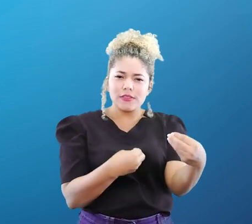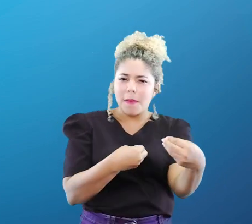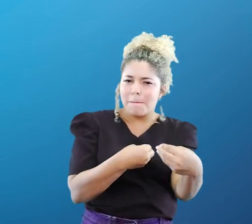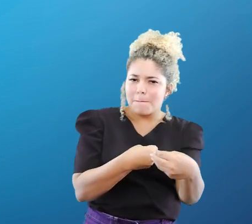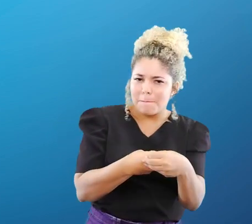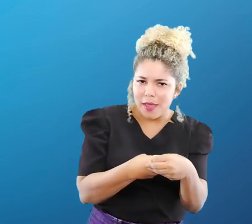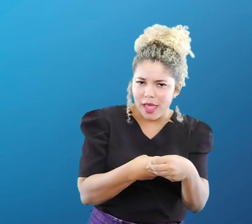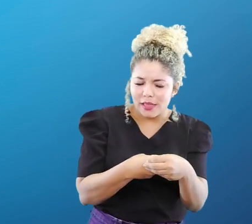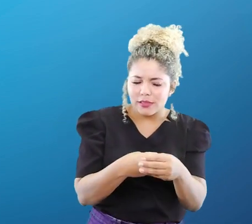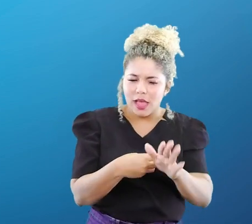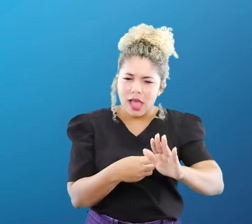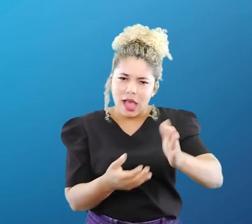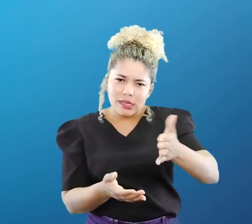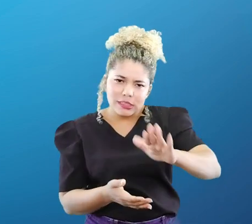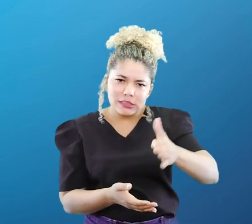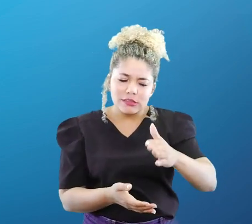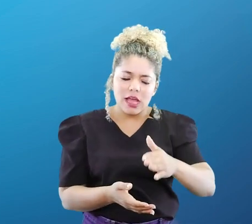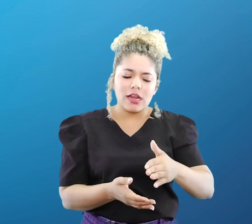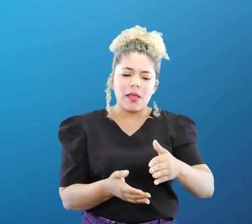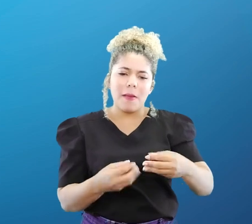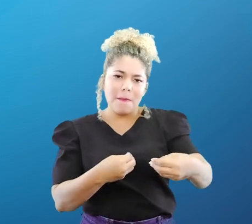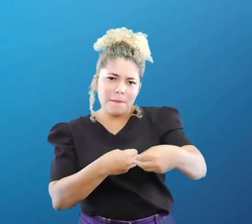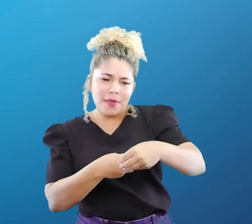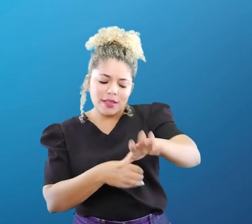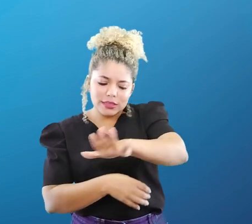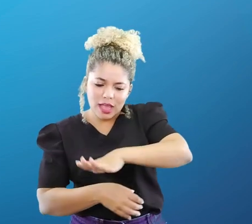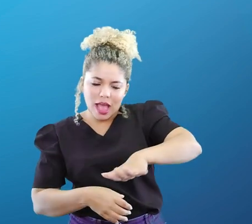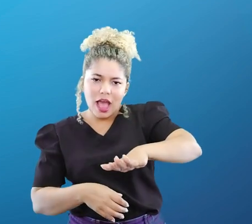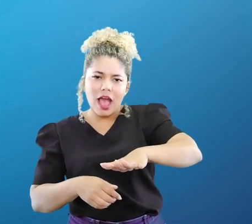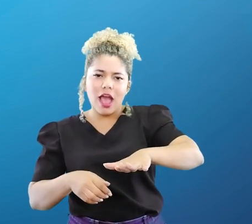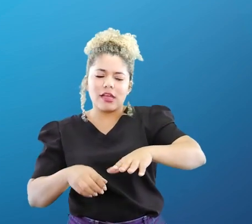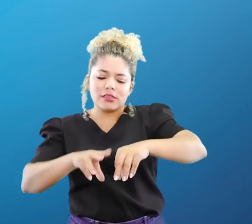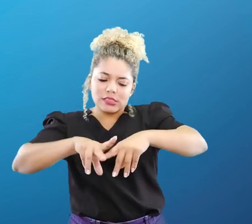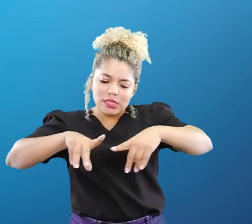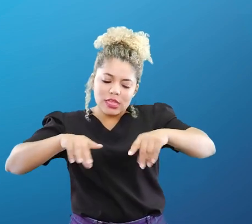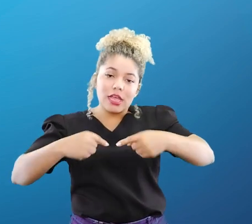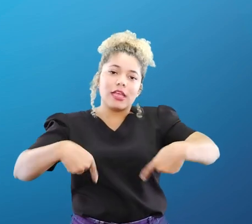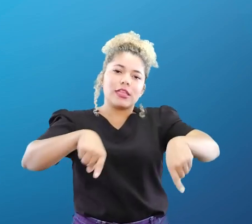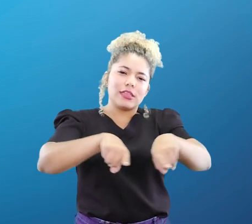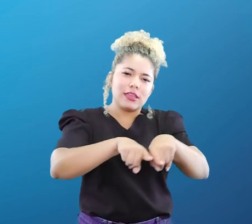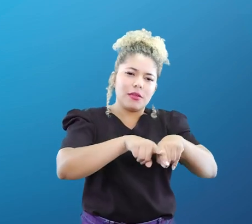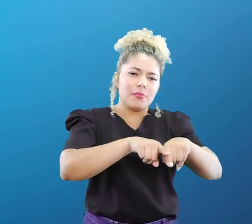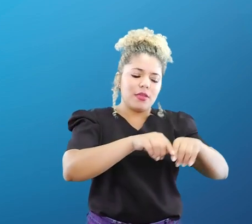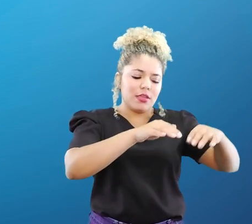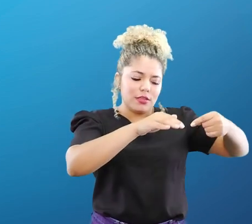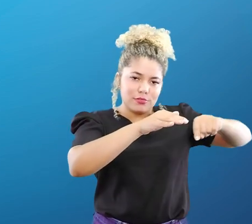são intermediárias. Situam-se sobre o continente e também sobre o assoalho oceânico.